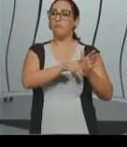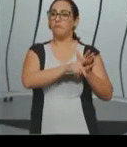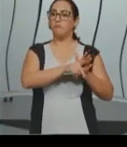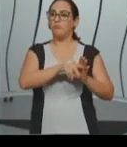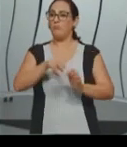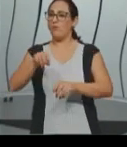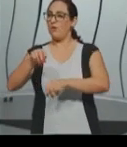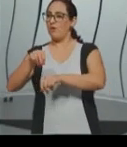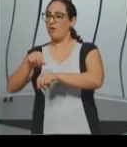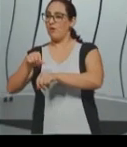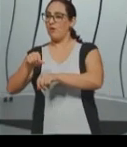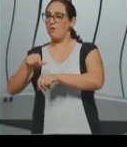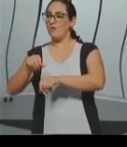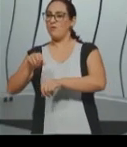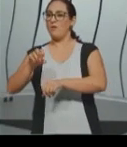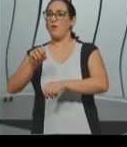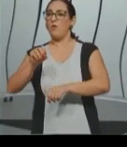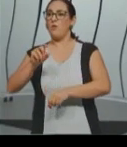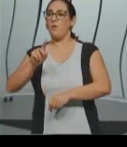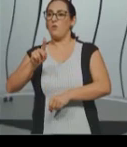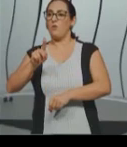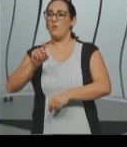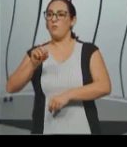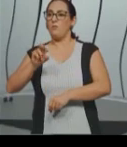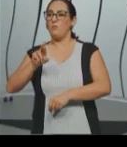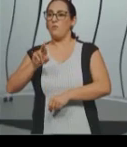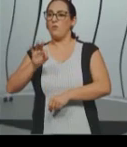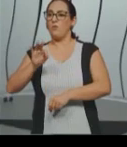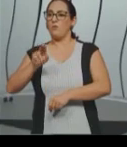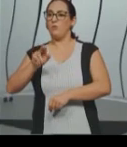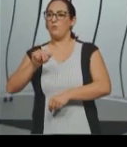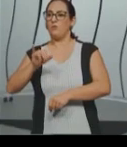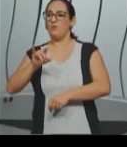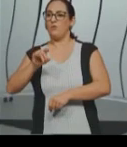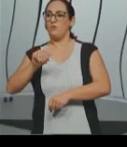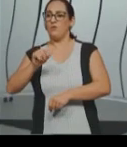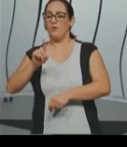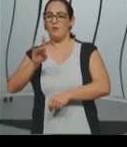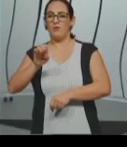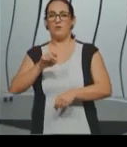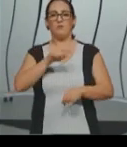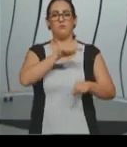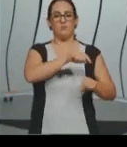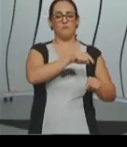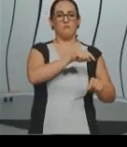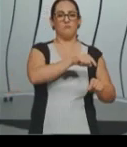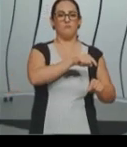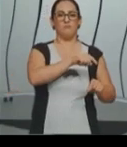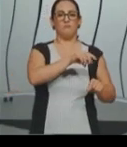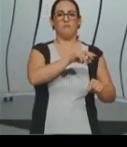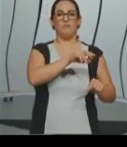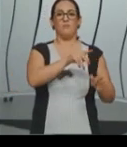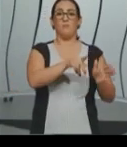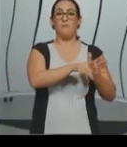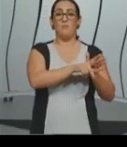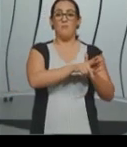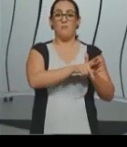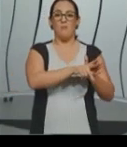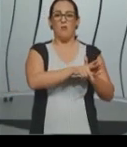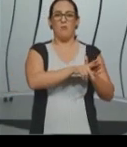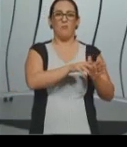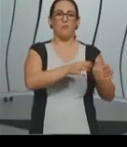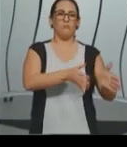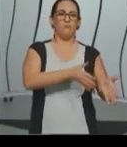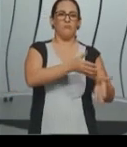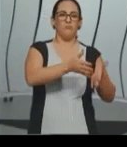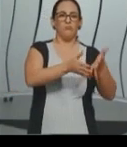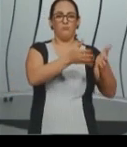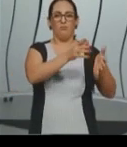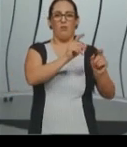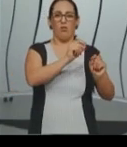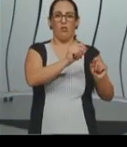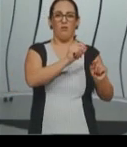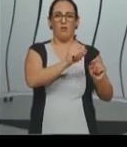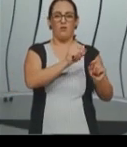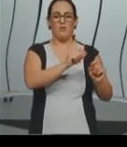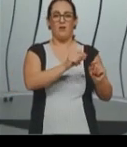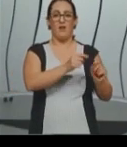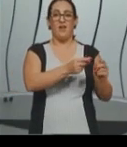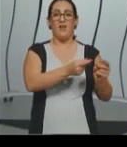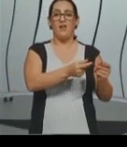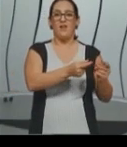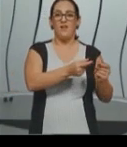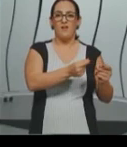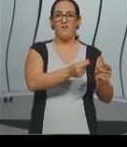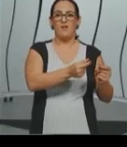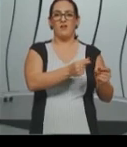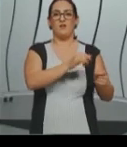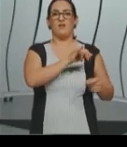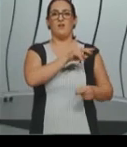tipos de capital, né? O capital especulativo ele está muito mais relacionado a investimentos, né? E acaba que é algo que não gera tanto trabalho,